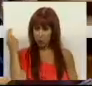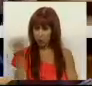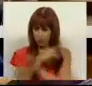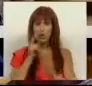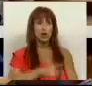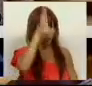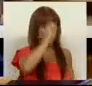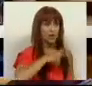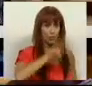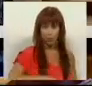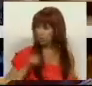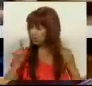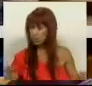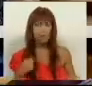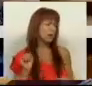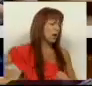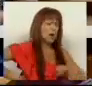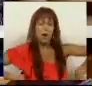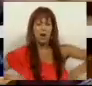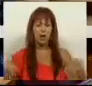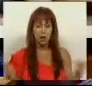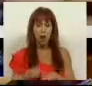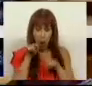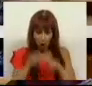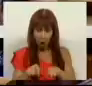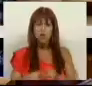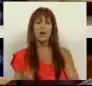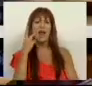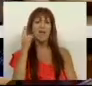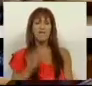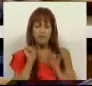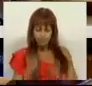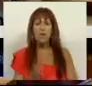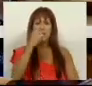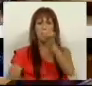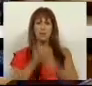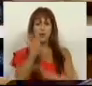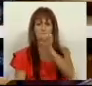e o Governo português estiverem de costas voltadas para aquela que é a vida concreta das